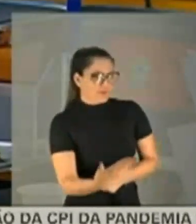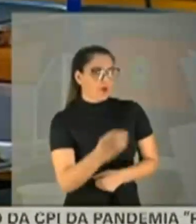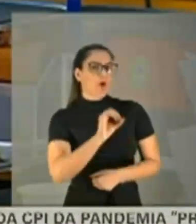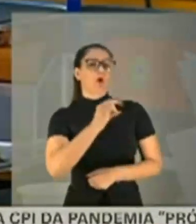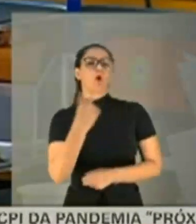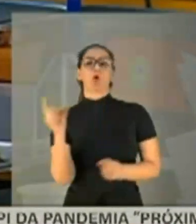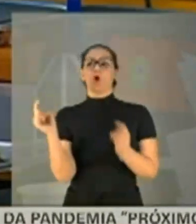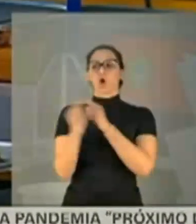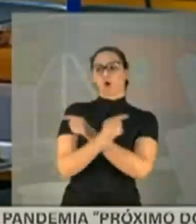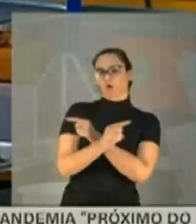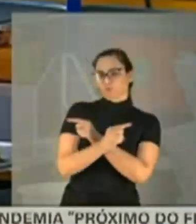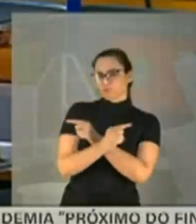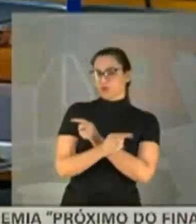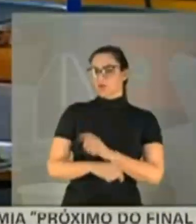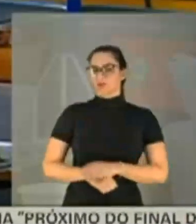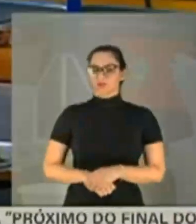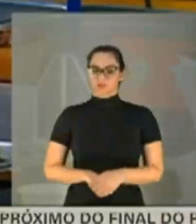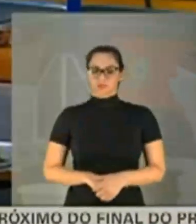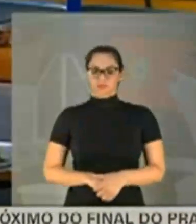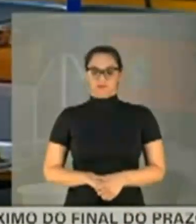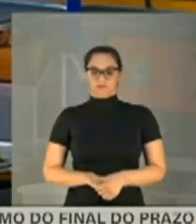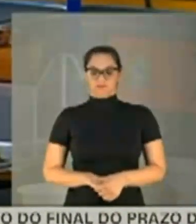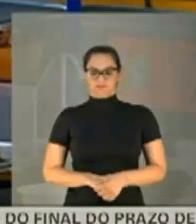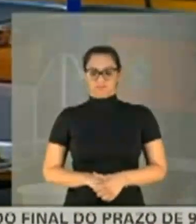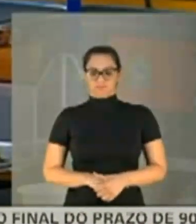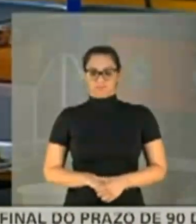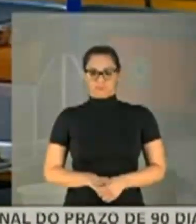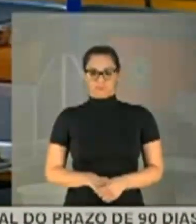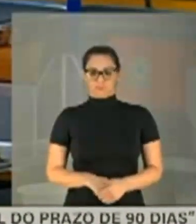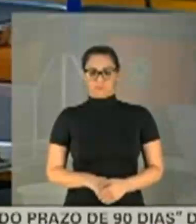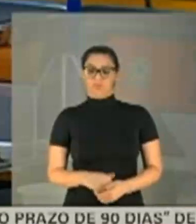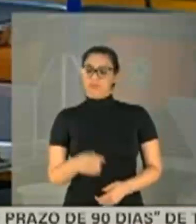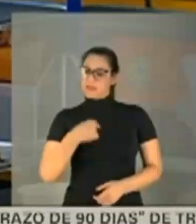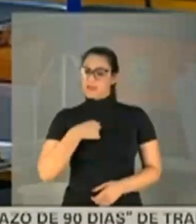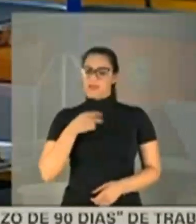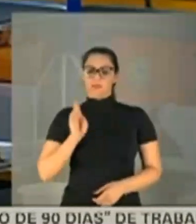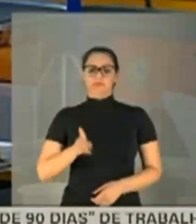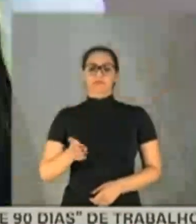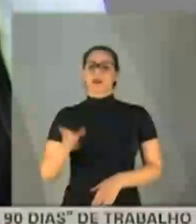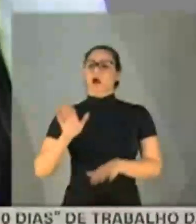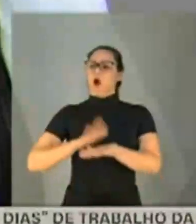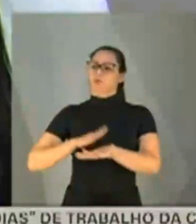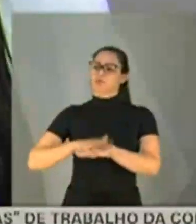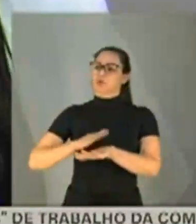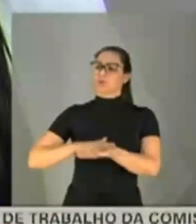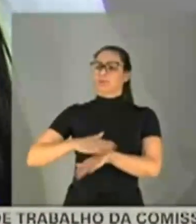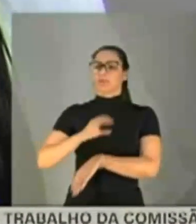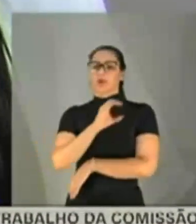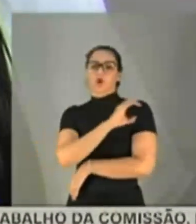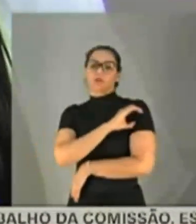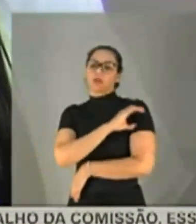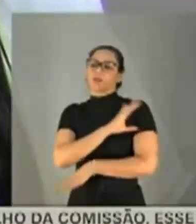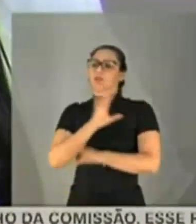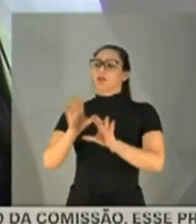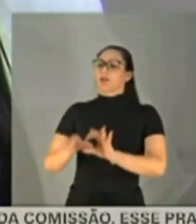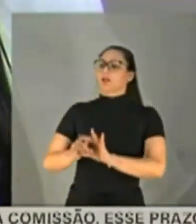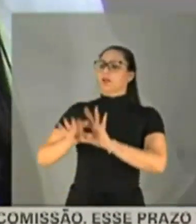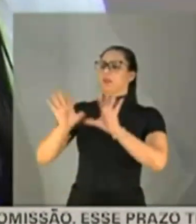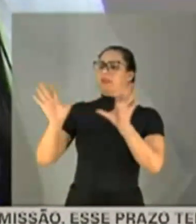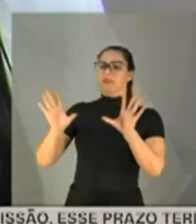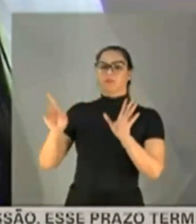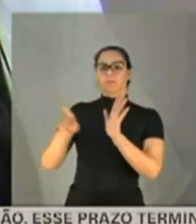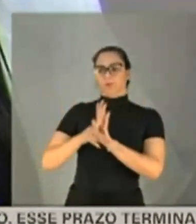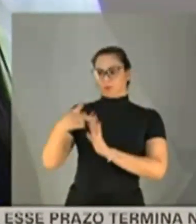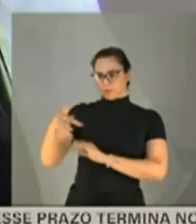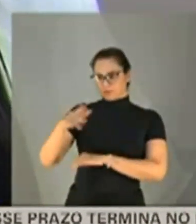essa exoneração? Senador, eu sempre dei total autonomia aos coordenadores e, em específico, a essa